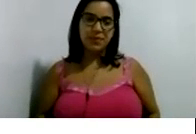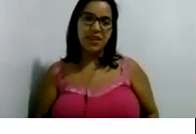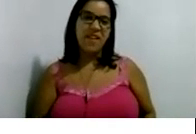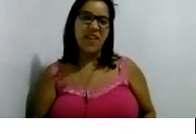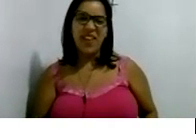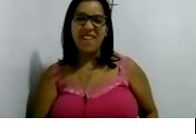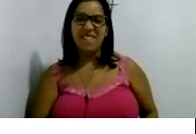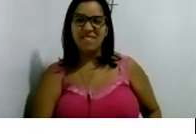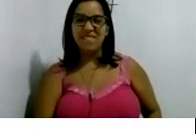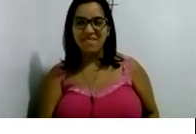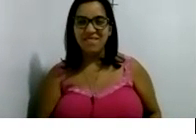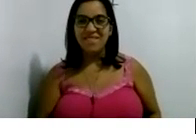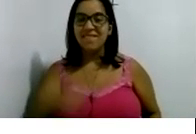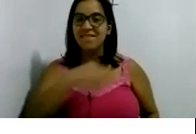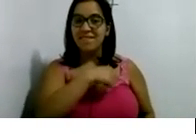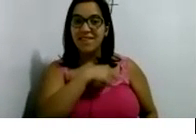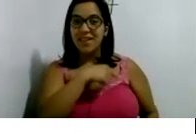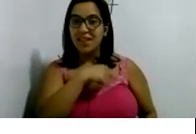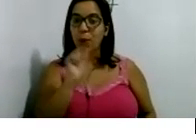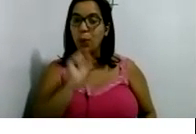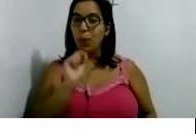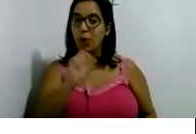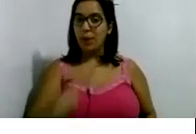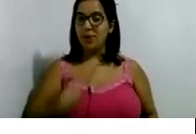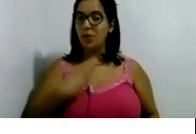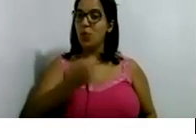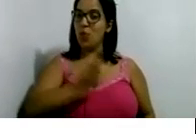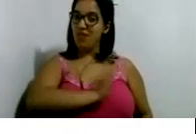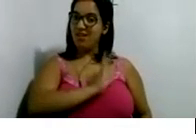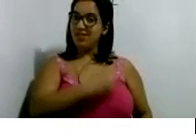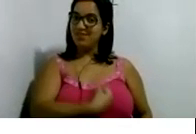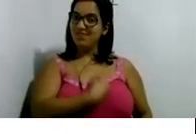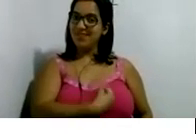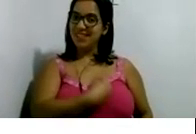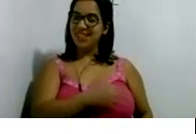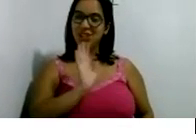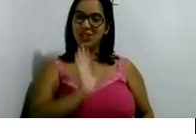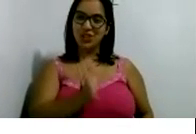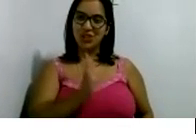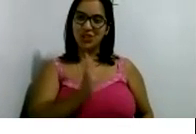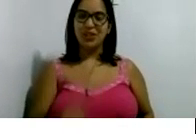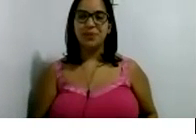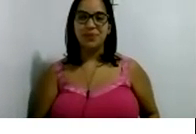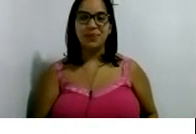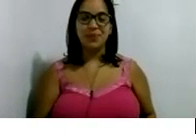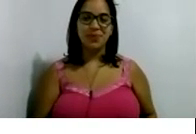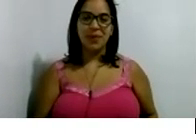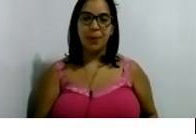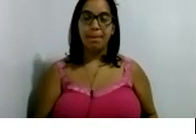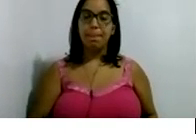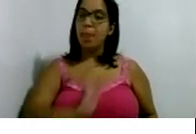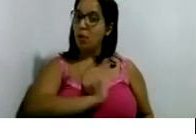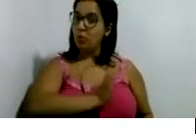E aqui a gente já tem o quê? Formação do coração. Então, esse coração